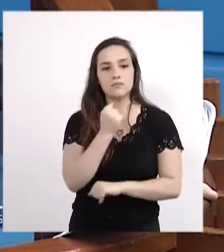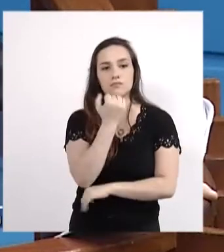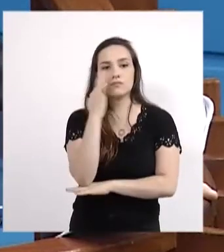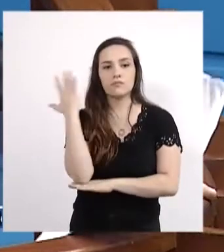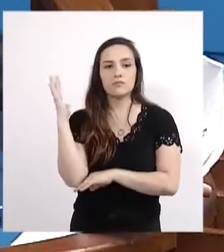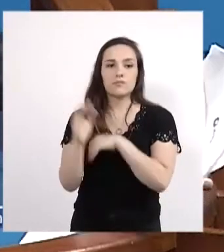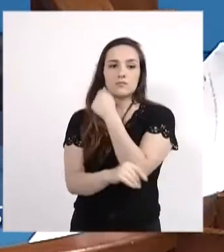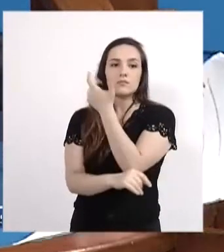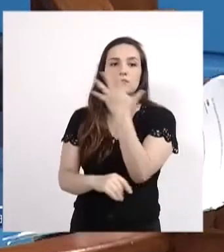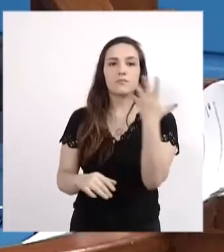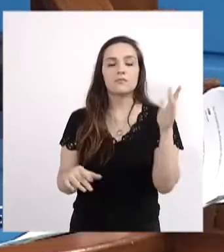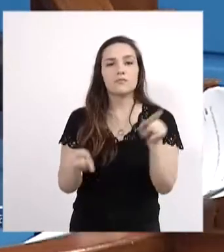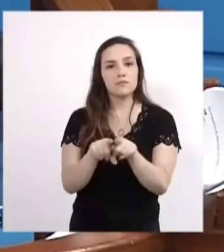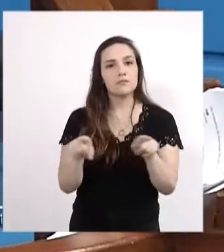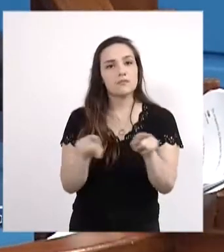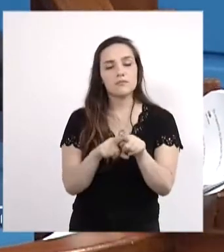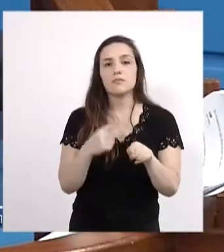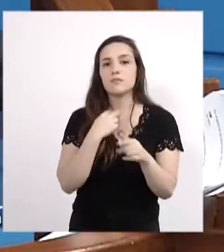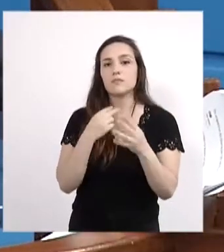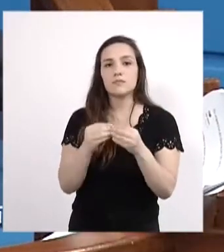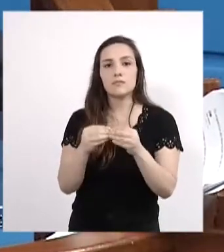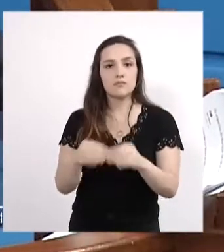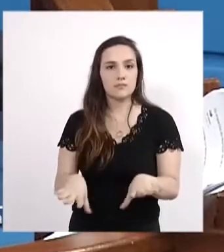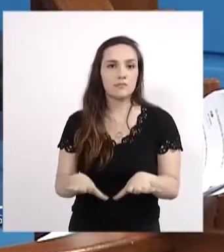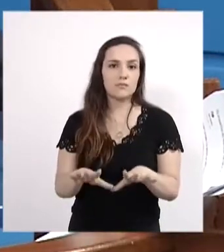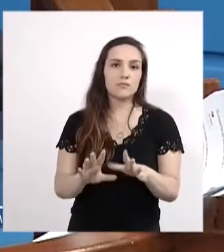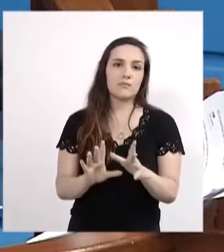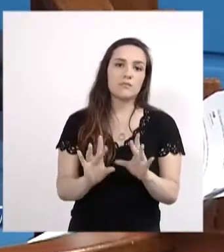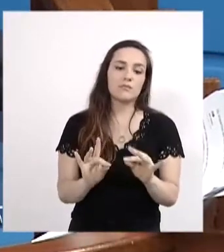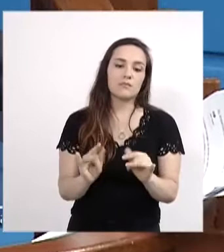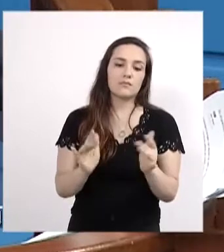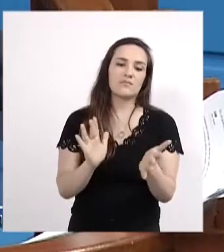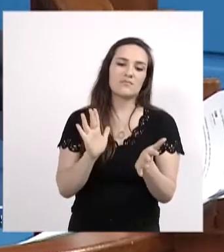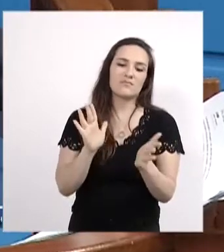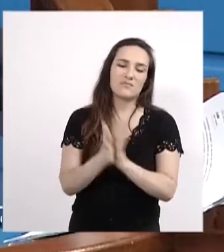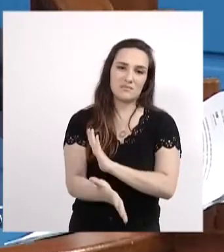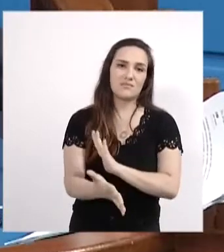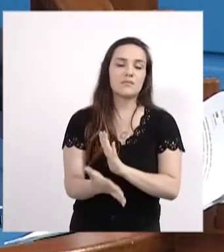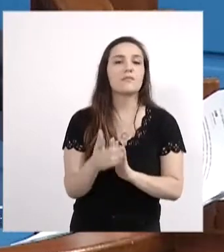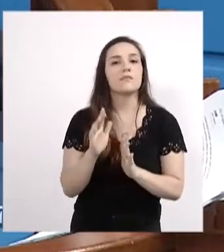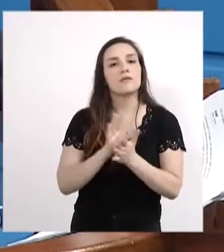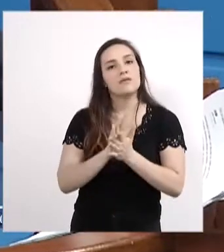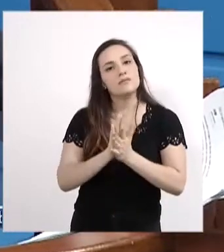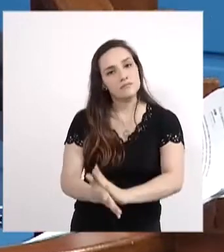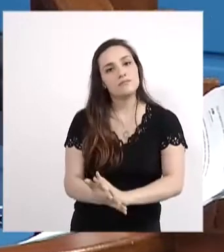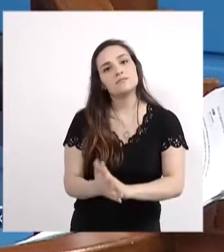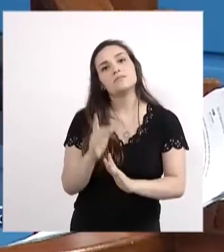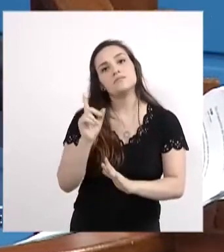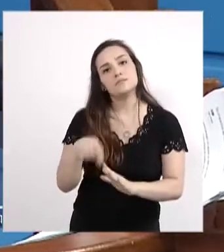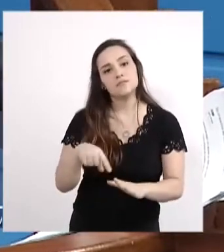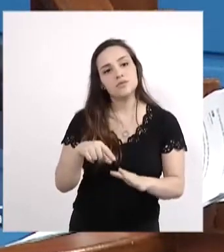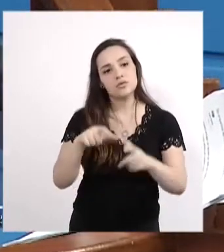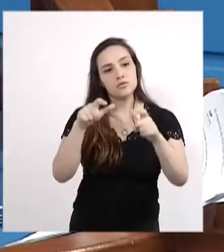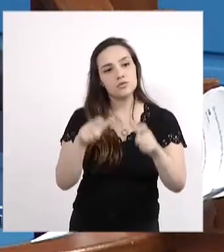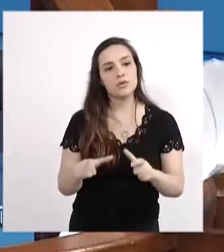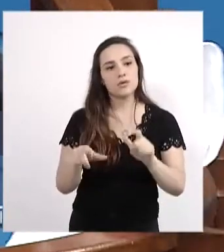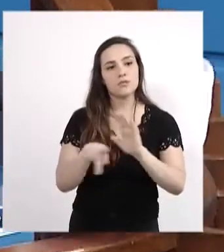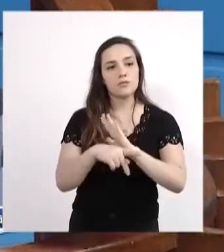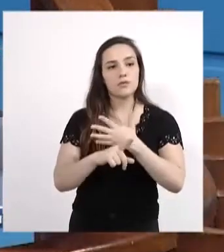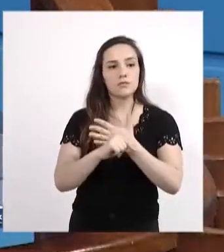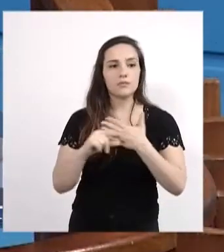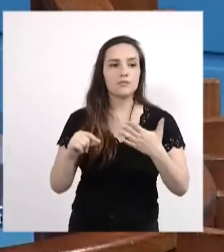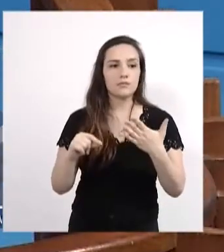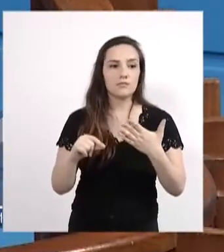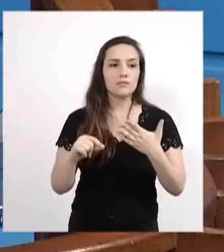não degradando áreas consideradas sensíveis, né, no meio ambiente do